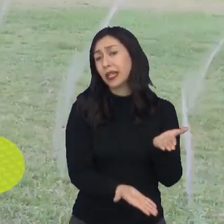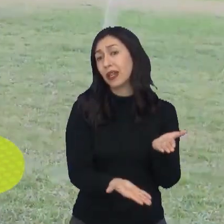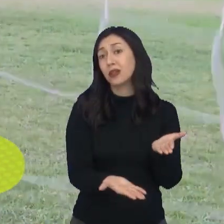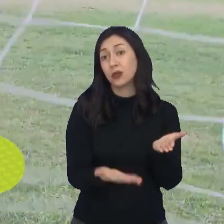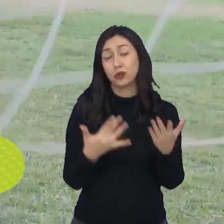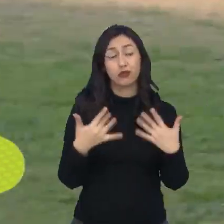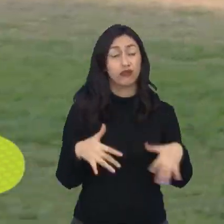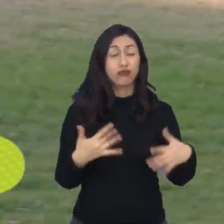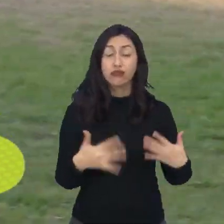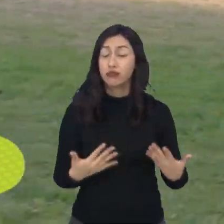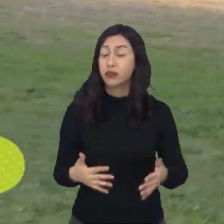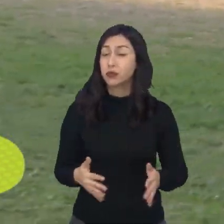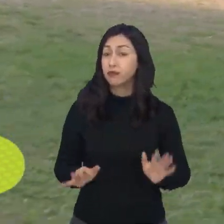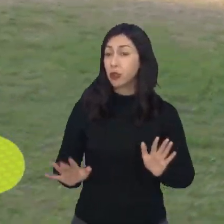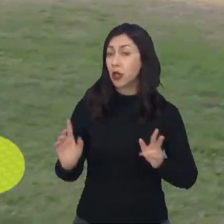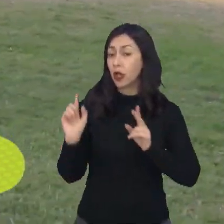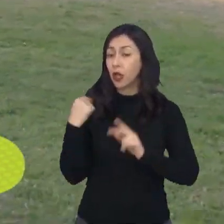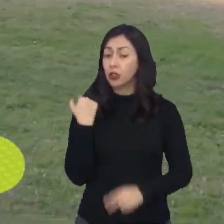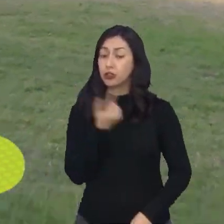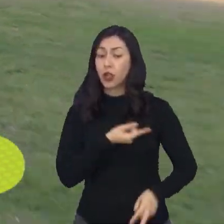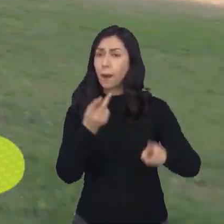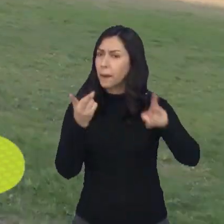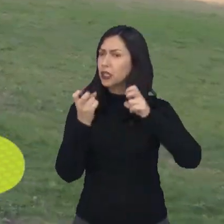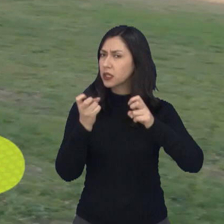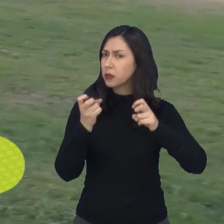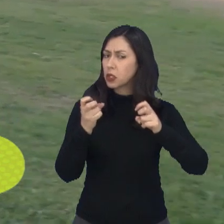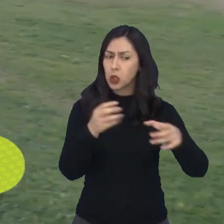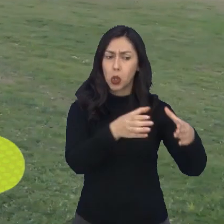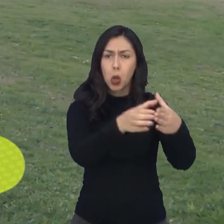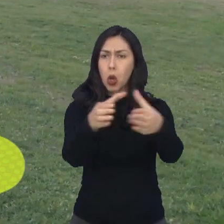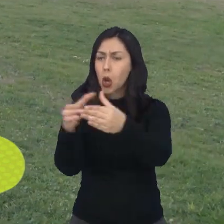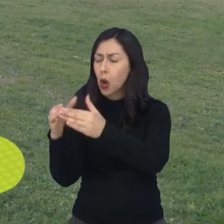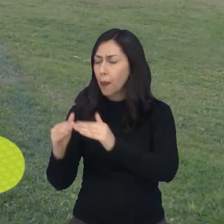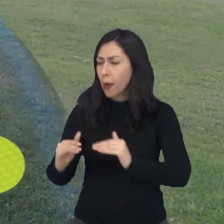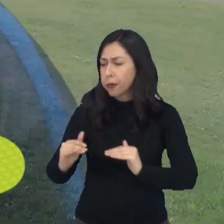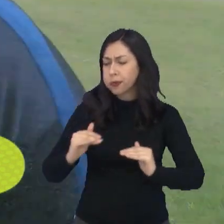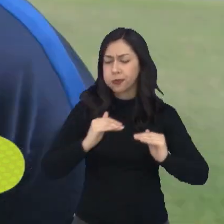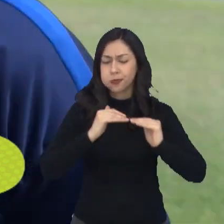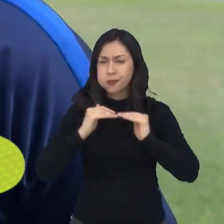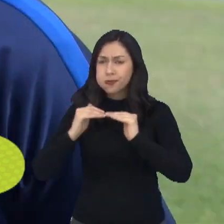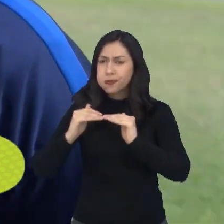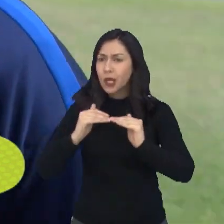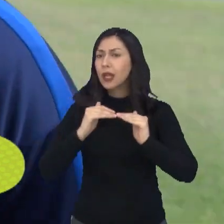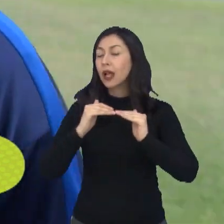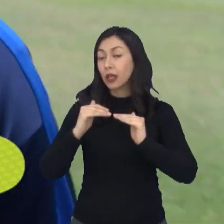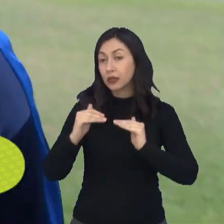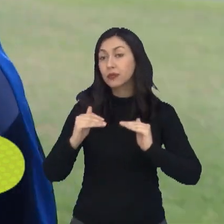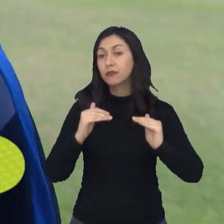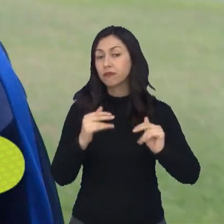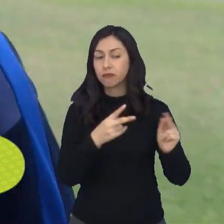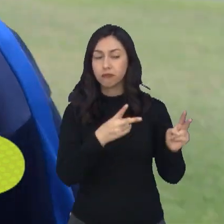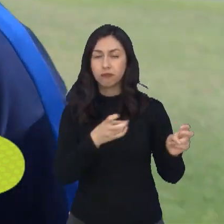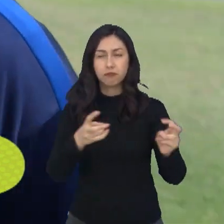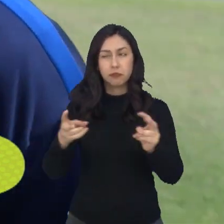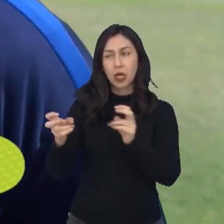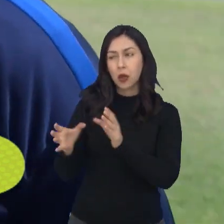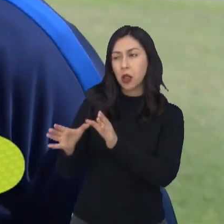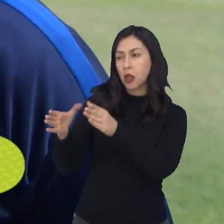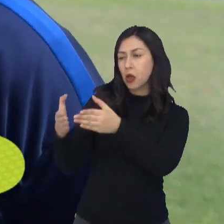goleada. Então a gente viu um campeonato muito equilibrado. Então a gente, lógico, está vendo os outros adversários, quem pode